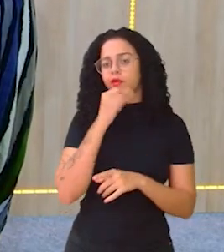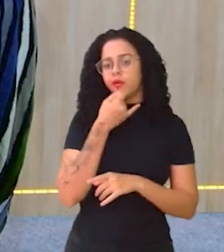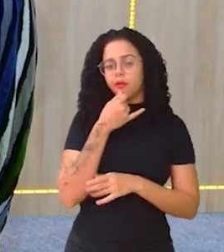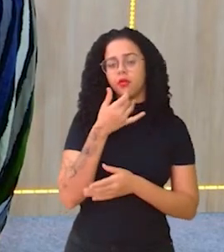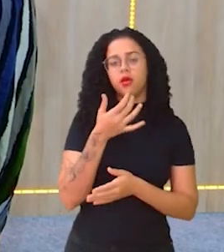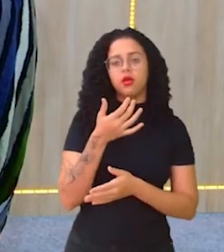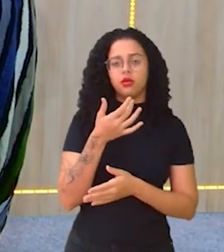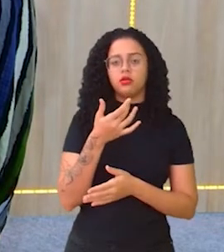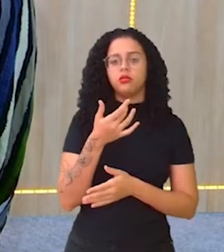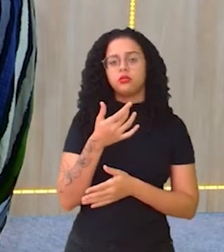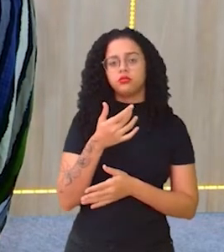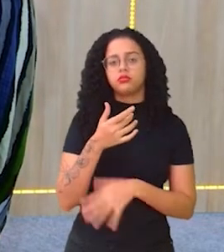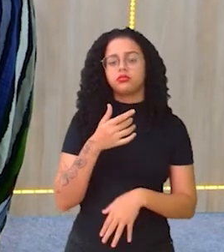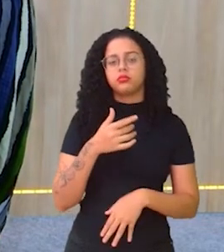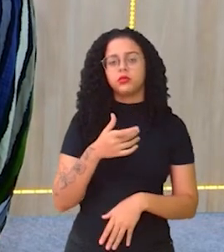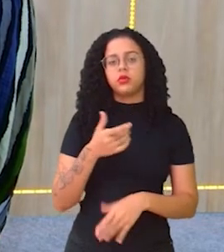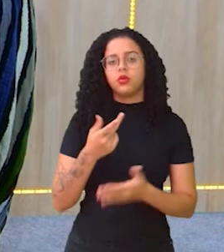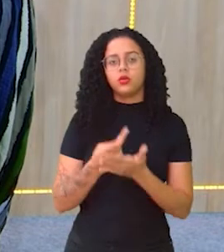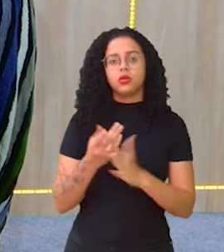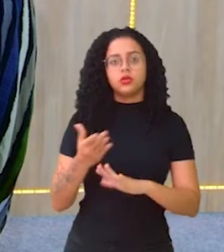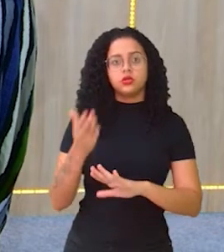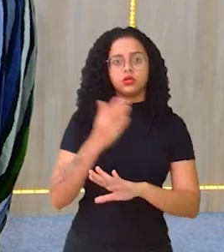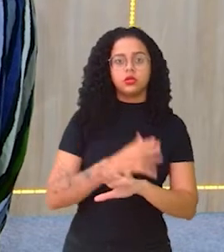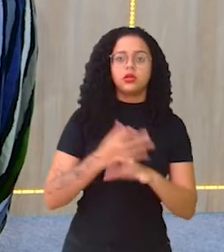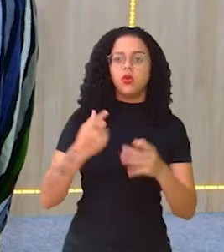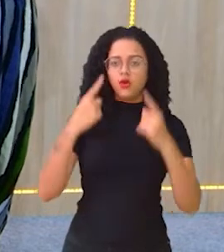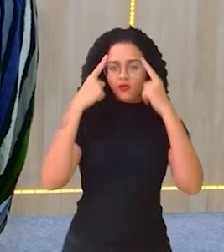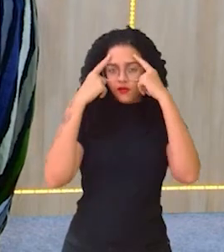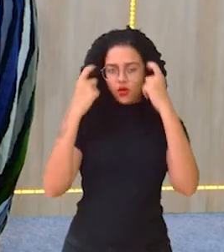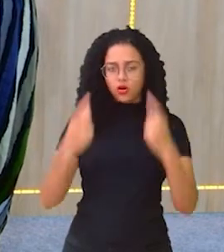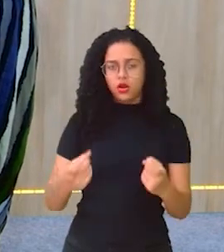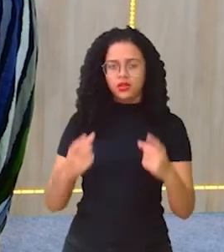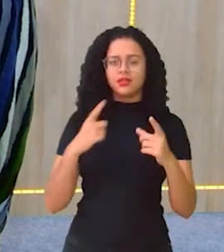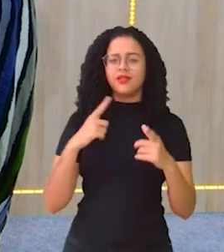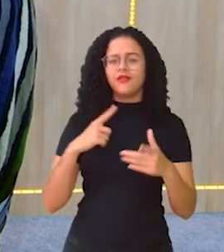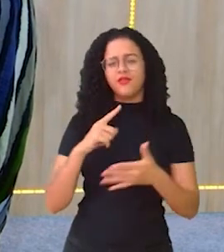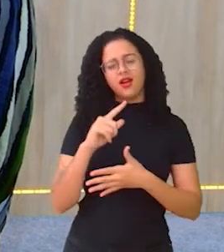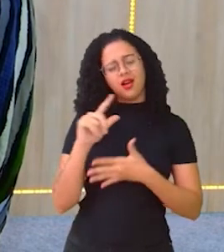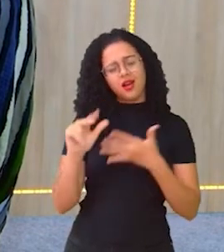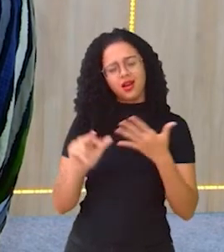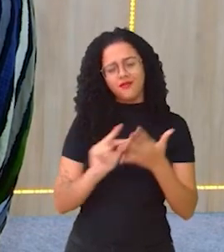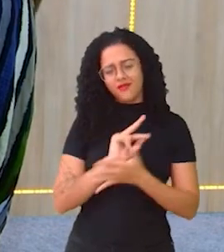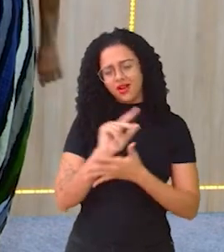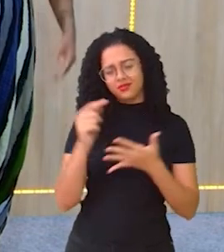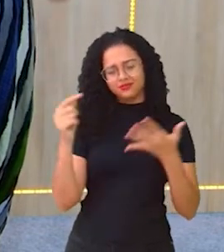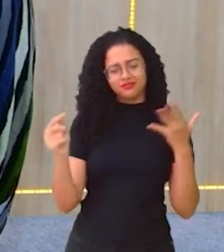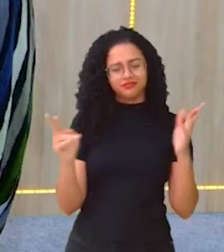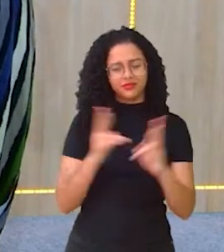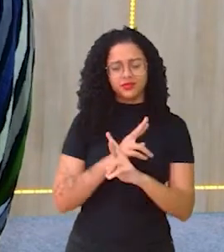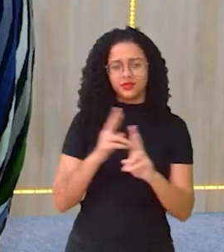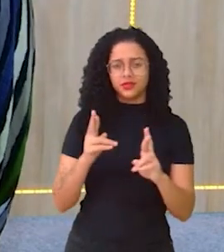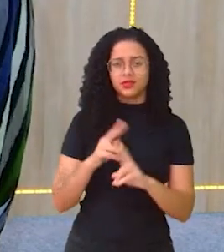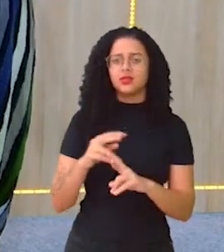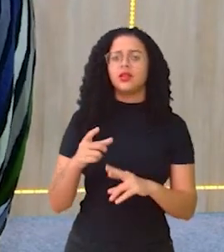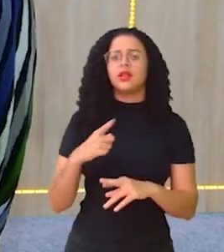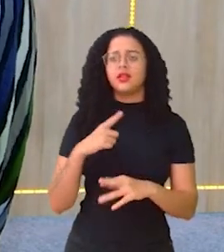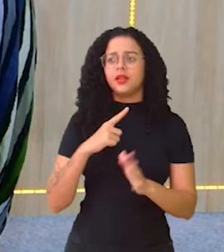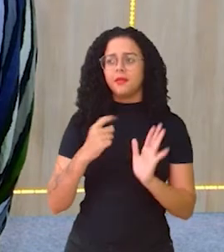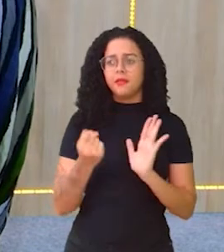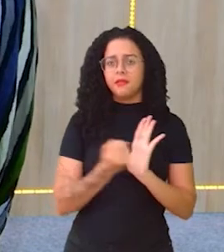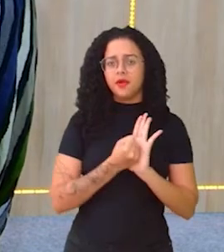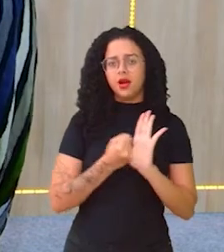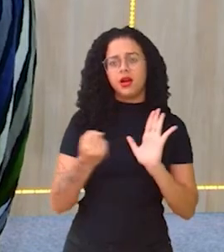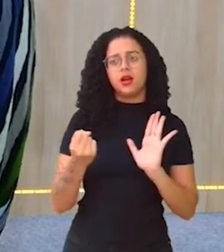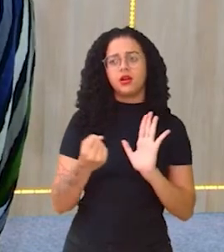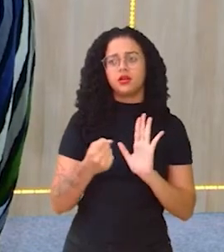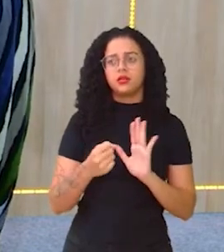de prenúncio. Então, muitas vezes a violência, e aí tem todas as questões que vão estar relacionadas a isso. E que deixam marcas, né? Deixam